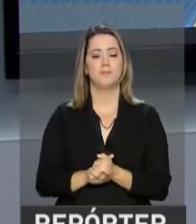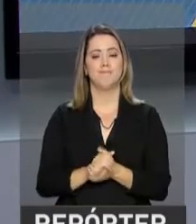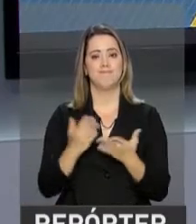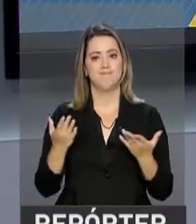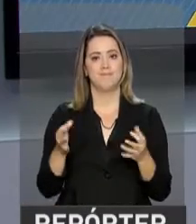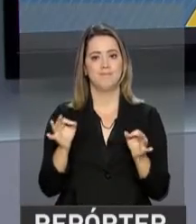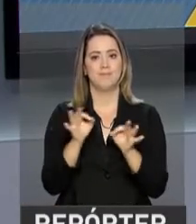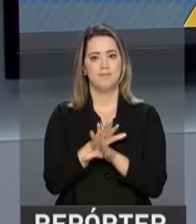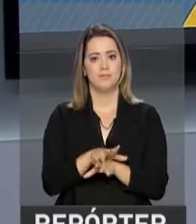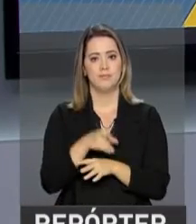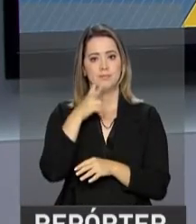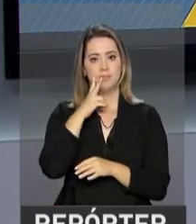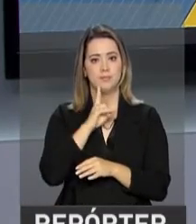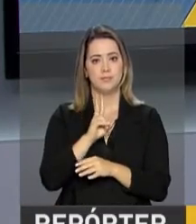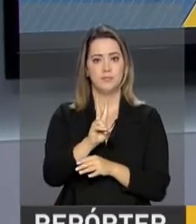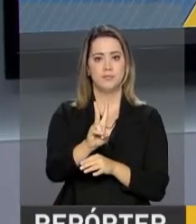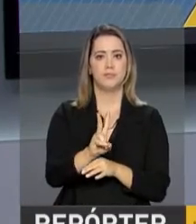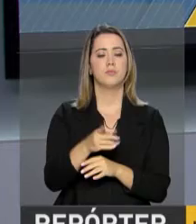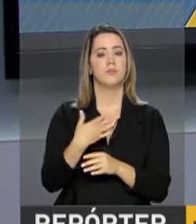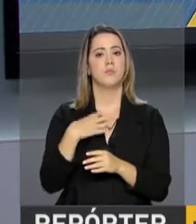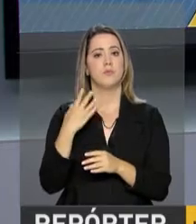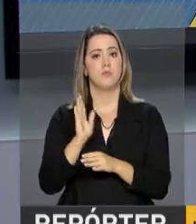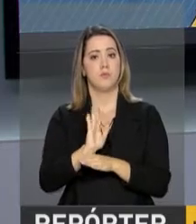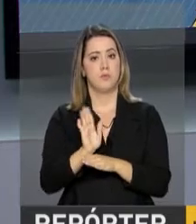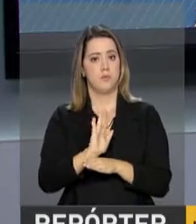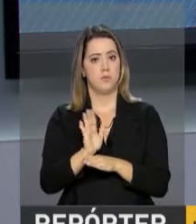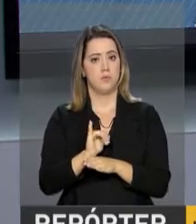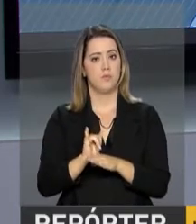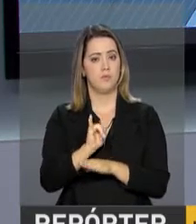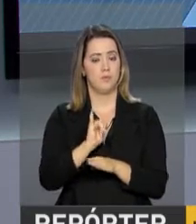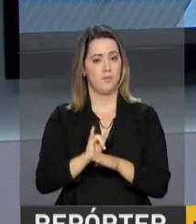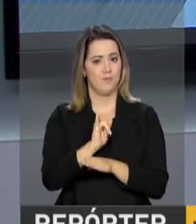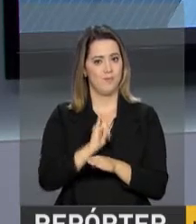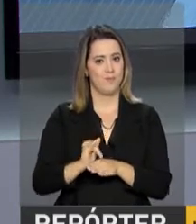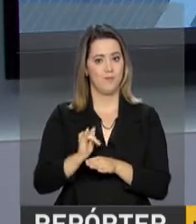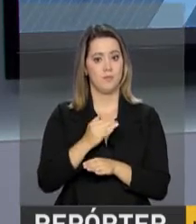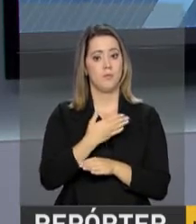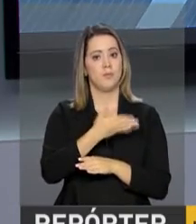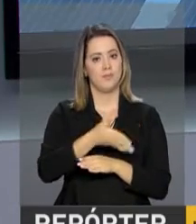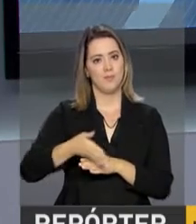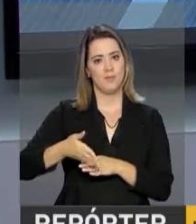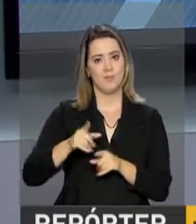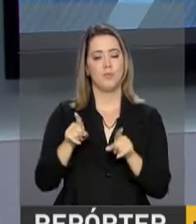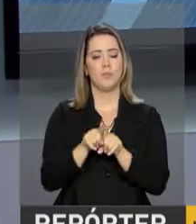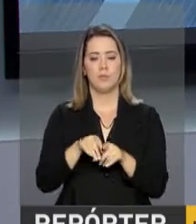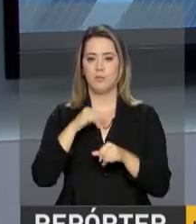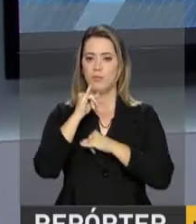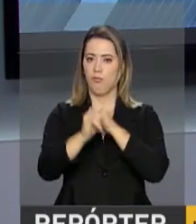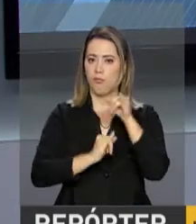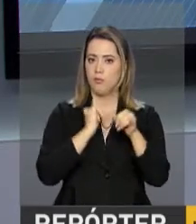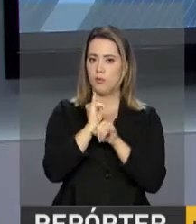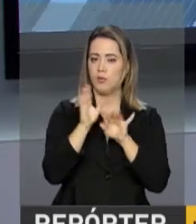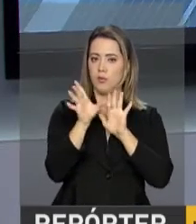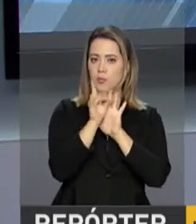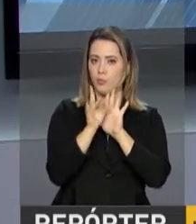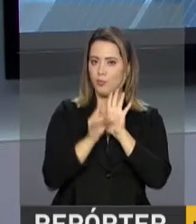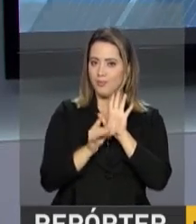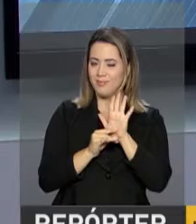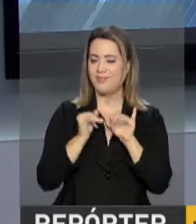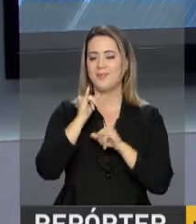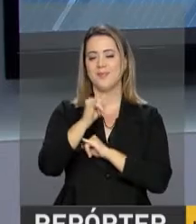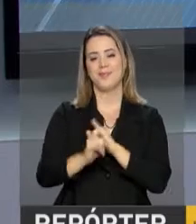repórter nbr fica por aqui você pode rever as reportagens em nosso canal no youtube e acompanhar toda a nossa programação